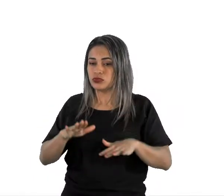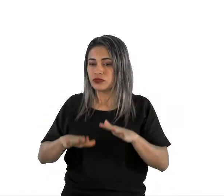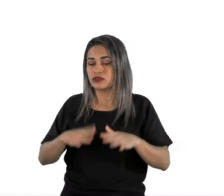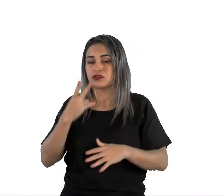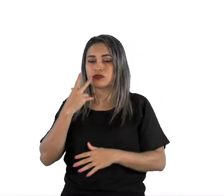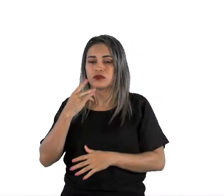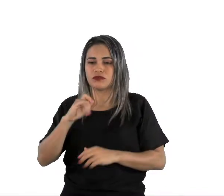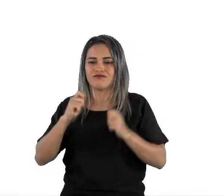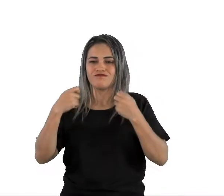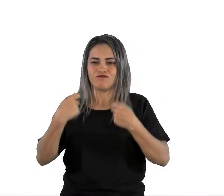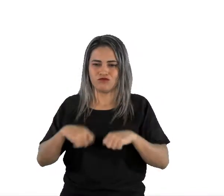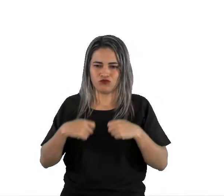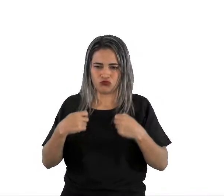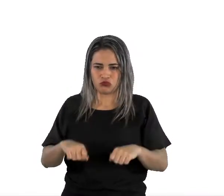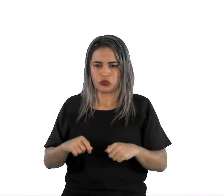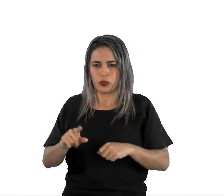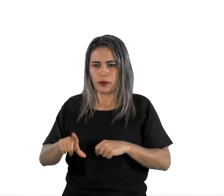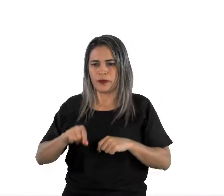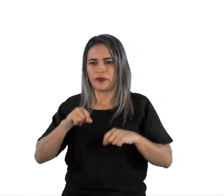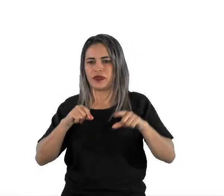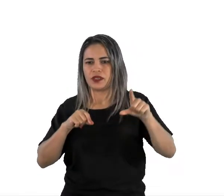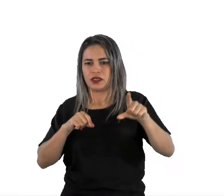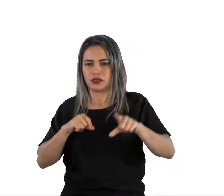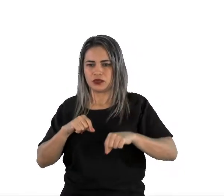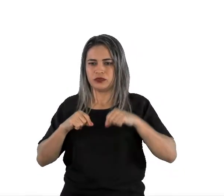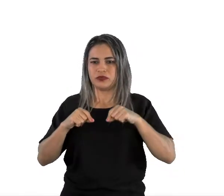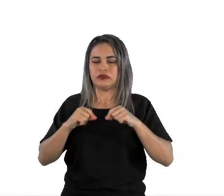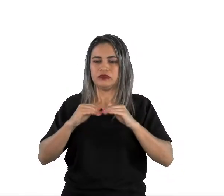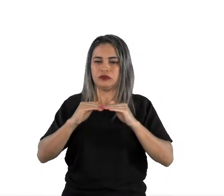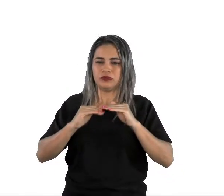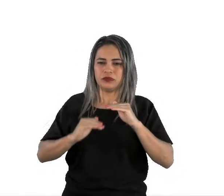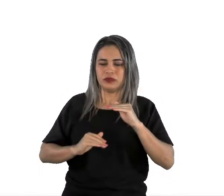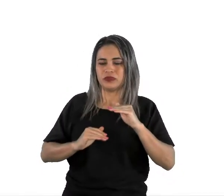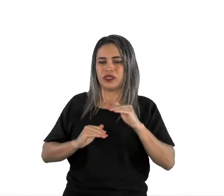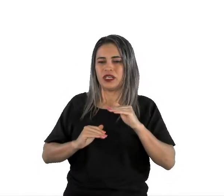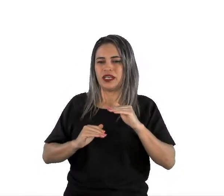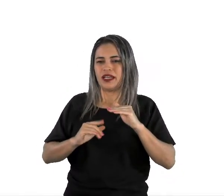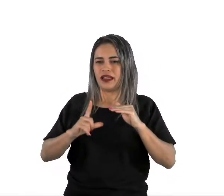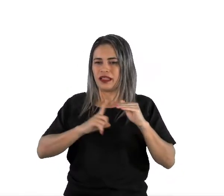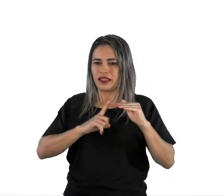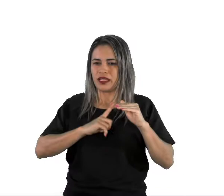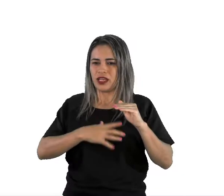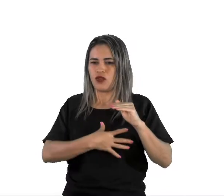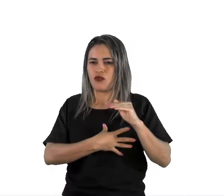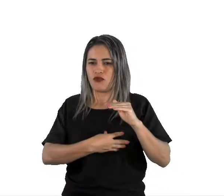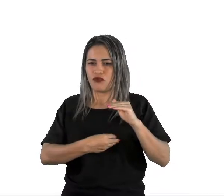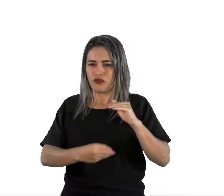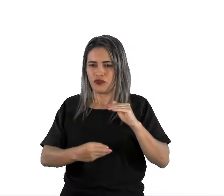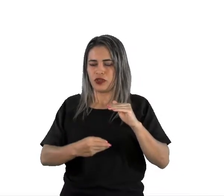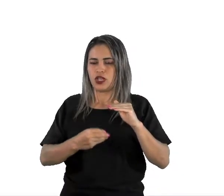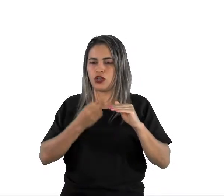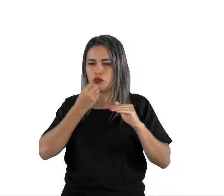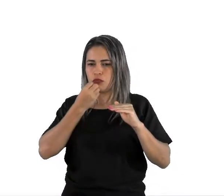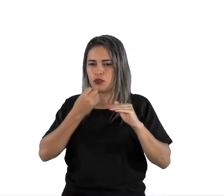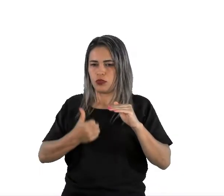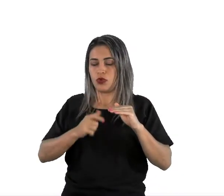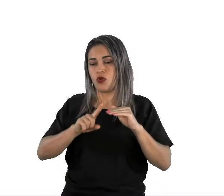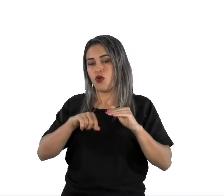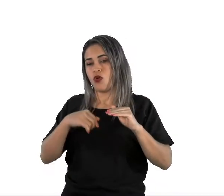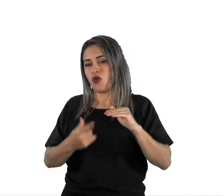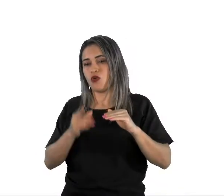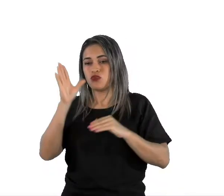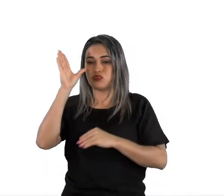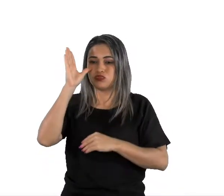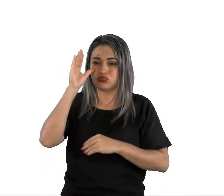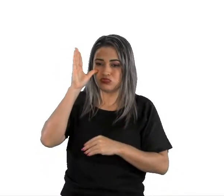pais precisam escolher dos males o menor: ter um filho inconsequente ou